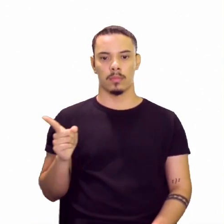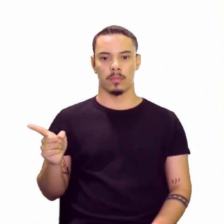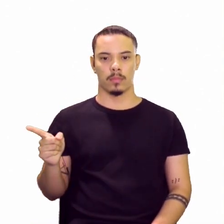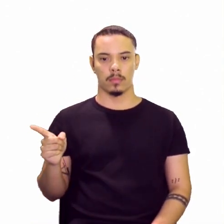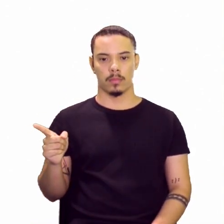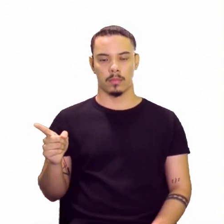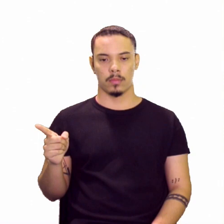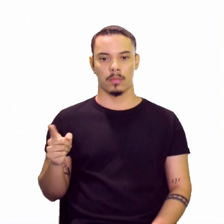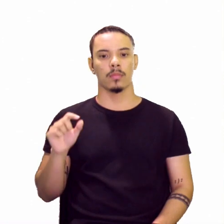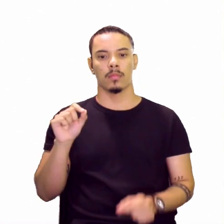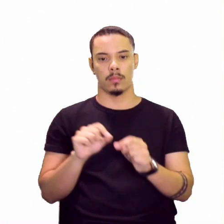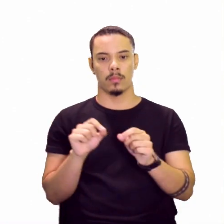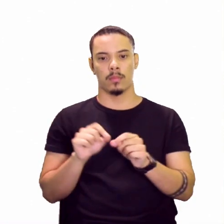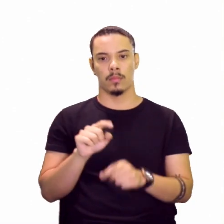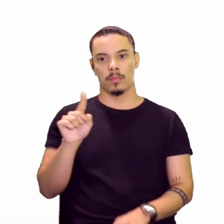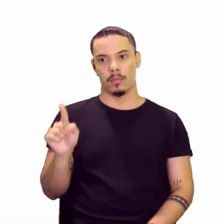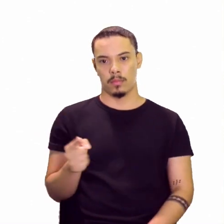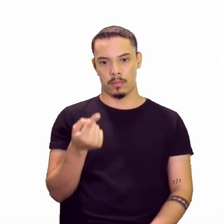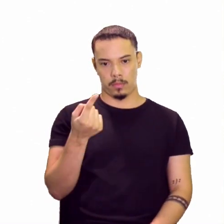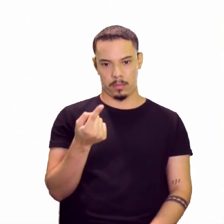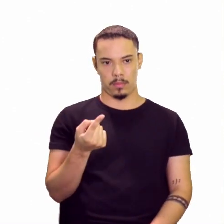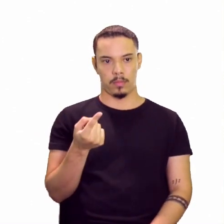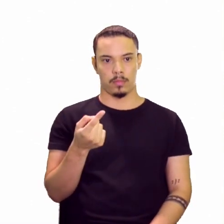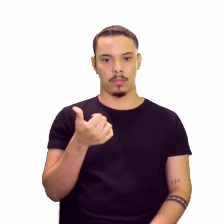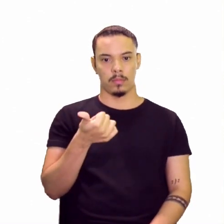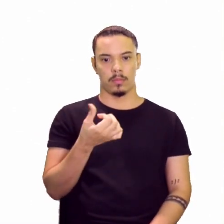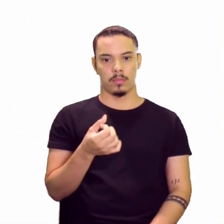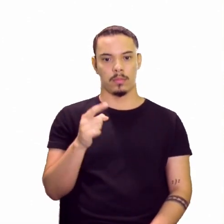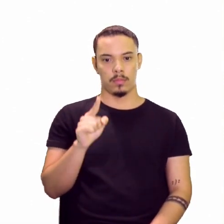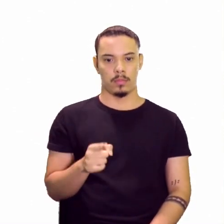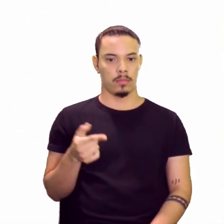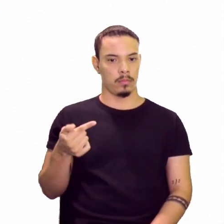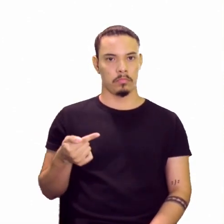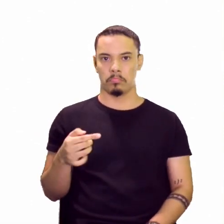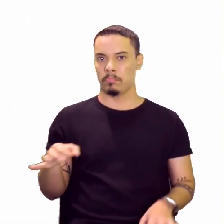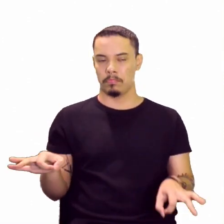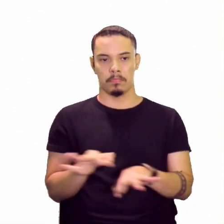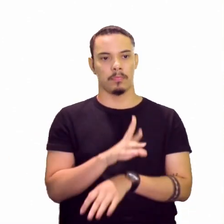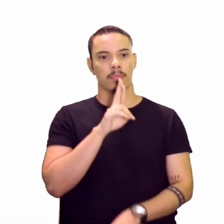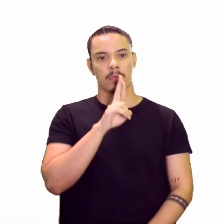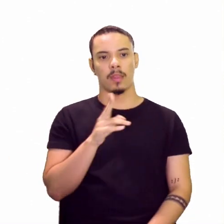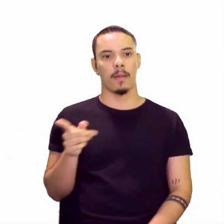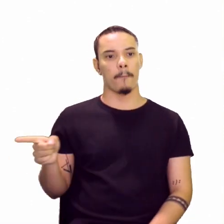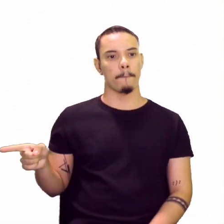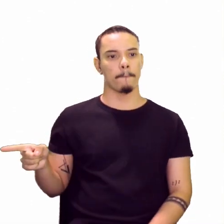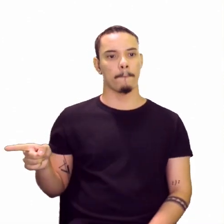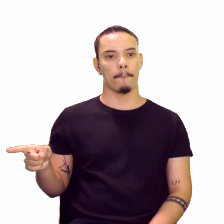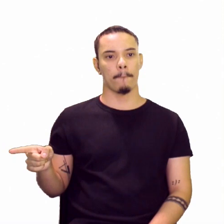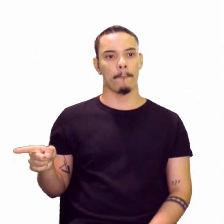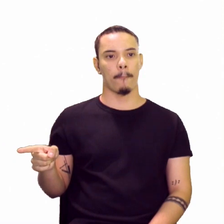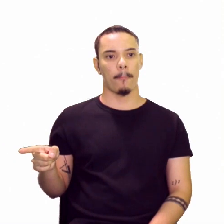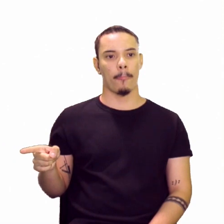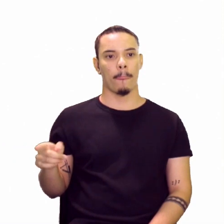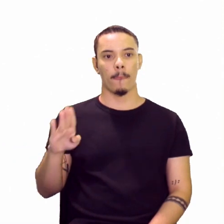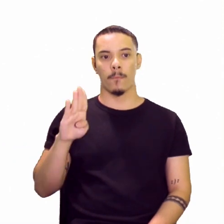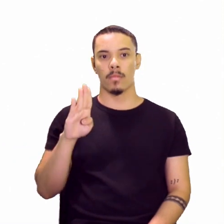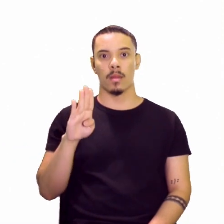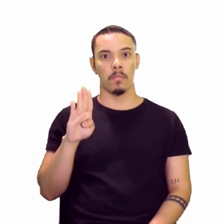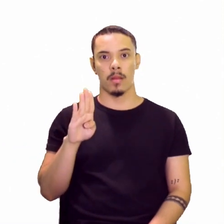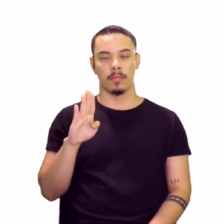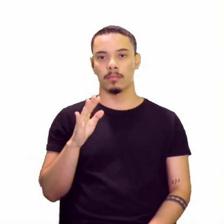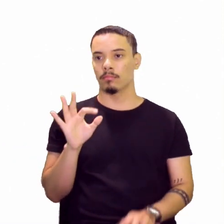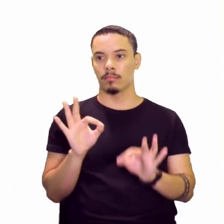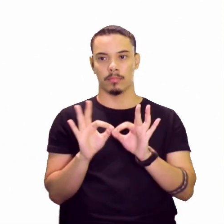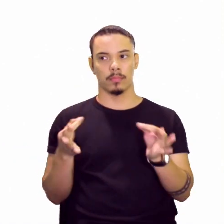Aqui a gente faz a aproximação. Que ela não tem, né? Então, 16,7. E nós temos bem simples, né, para